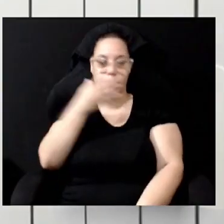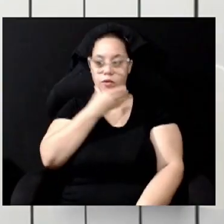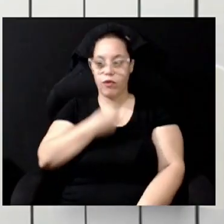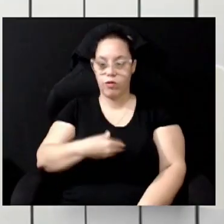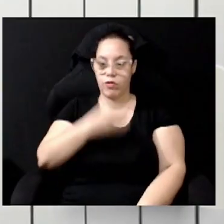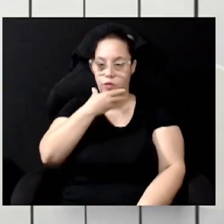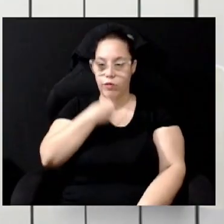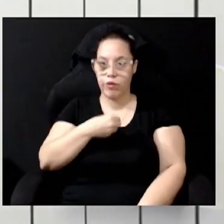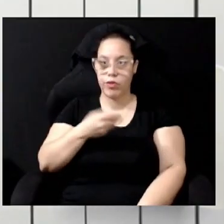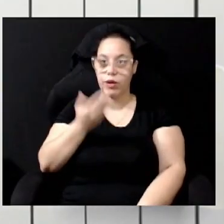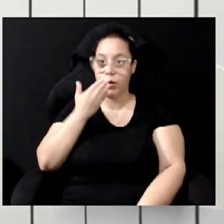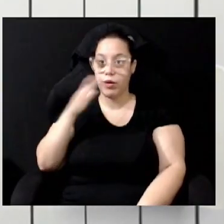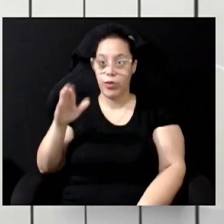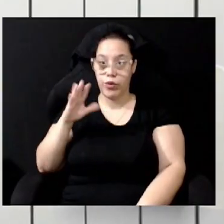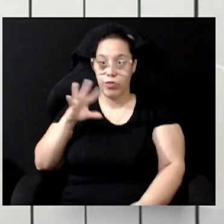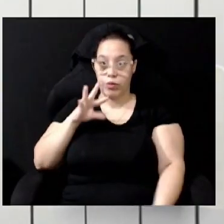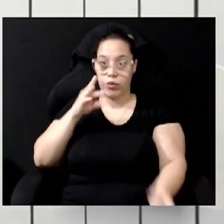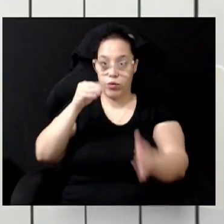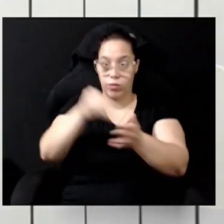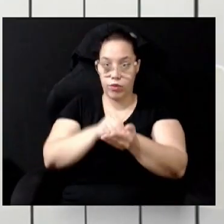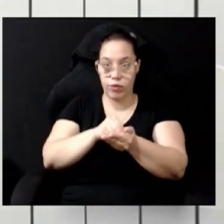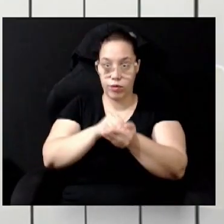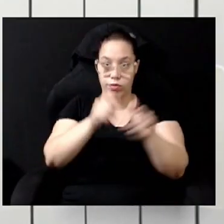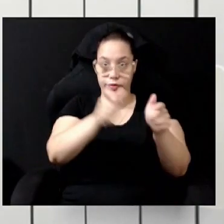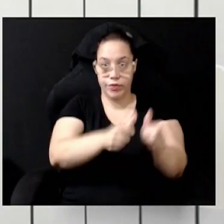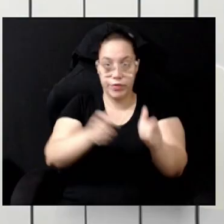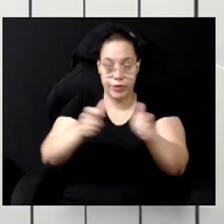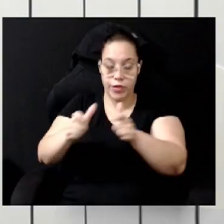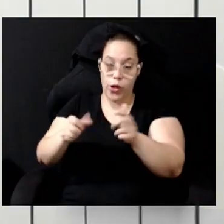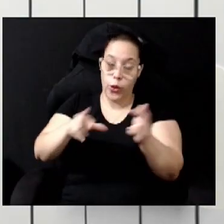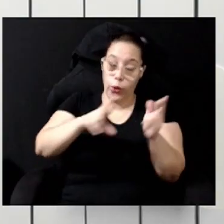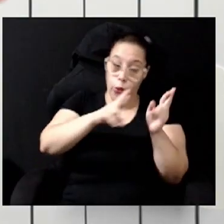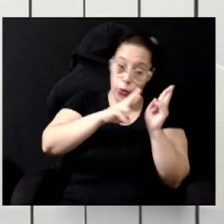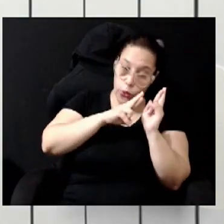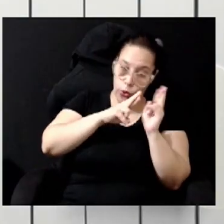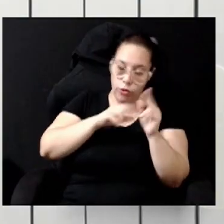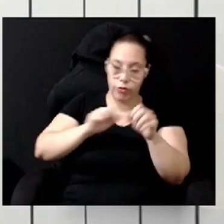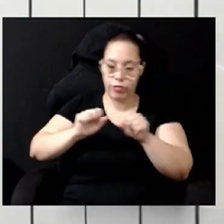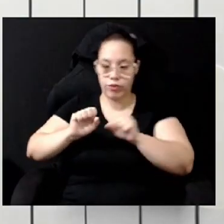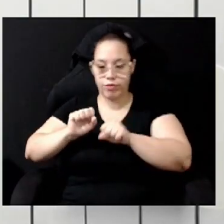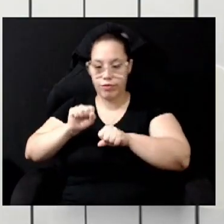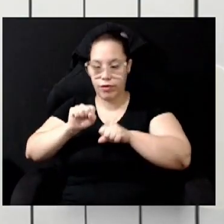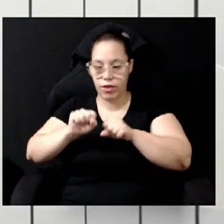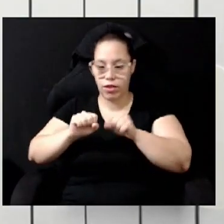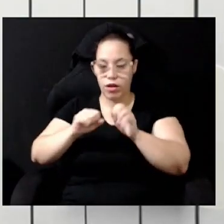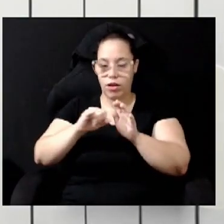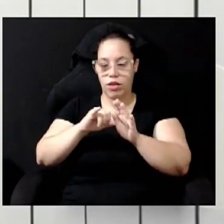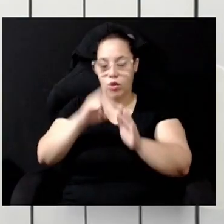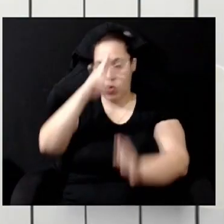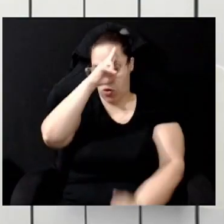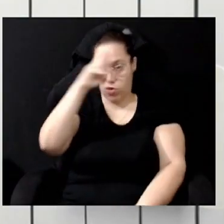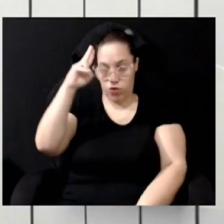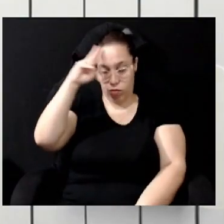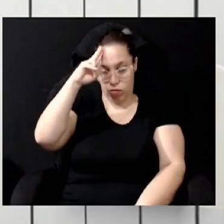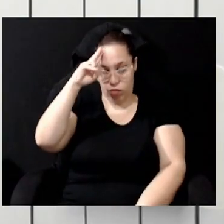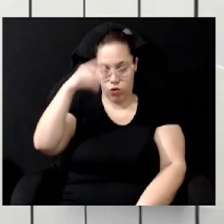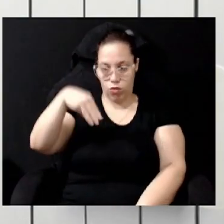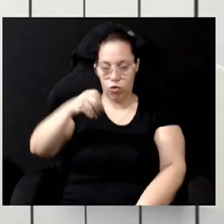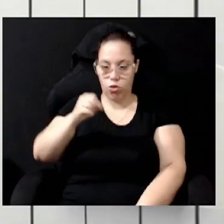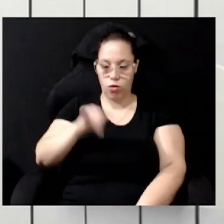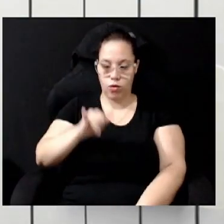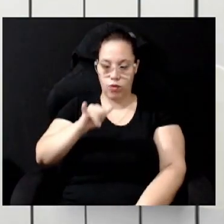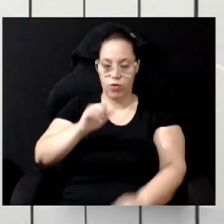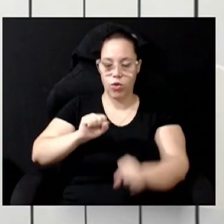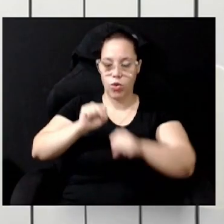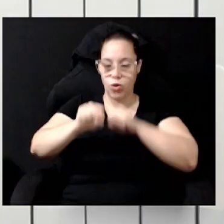a implementação de locais para descanso para motoristas de aplicativo, motoboys e também ciclista